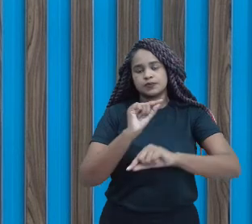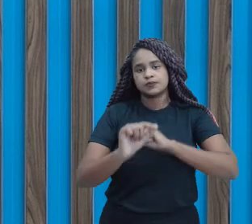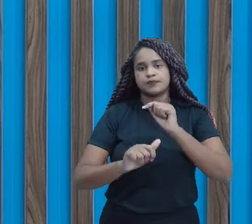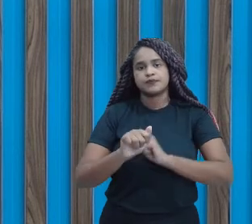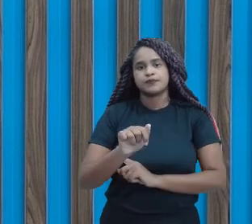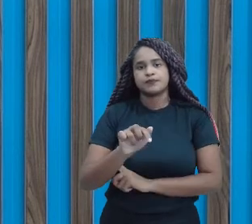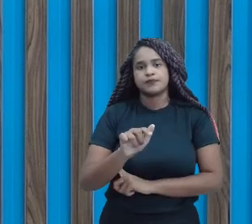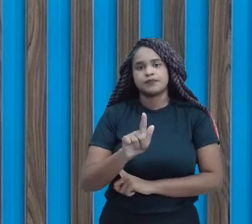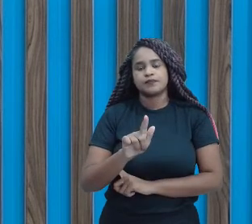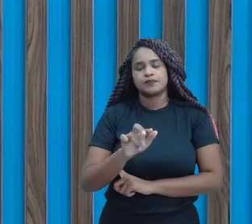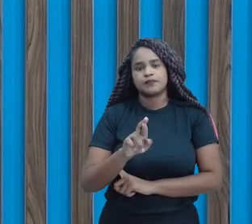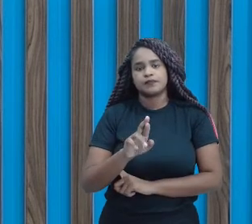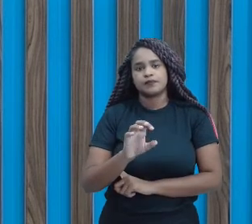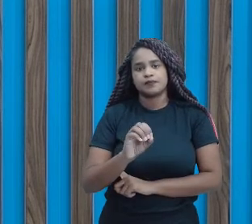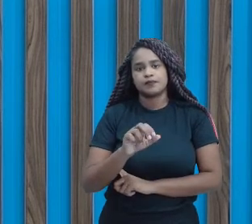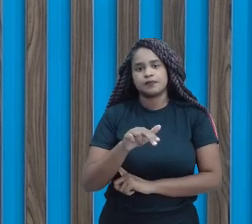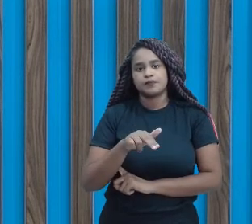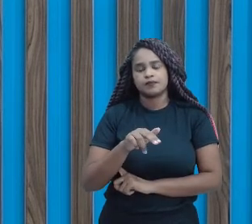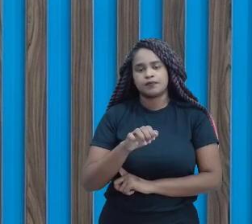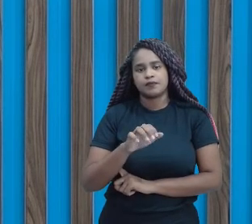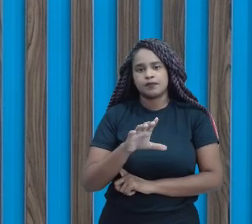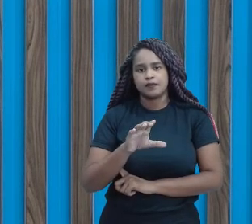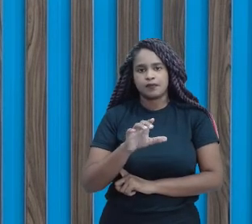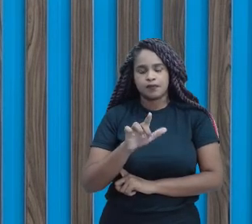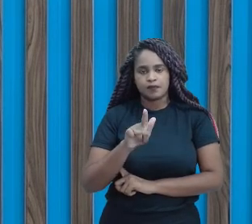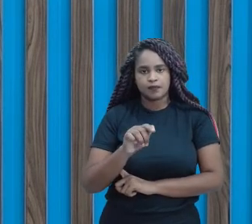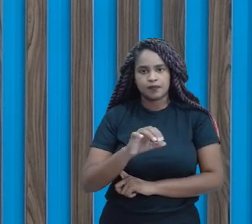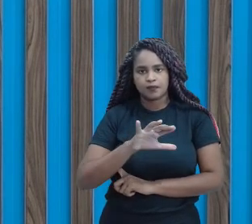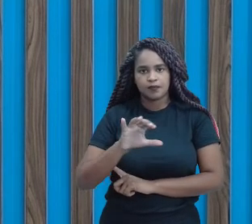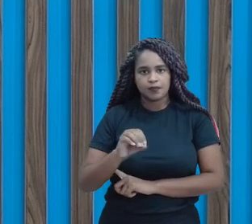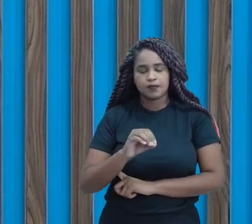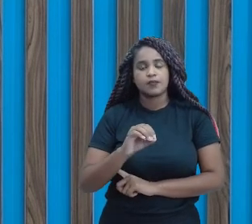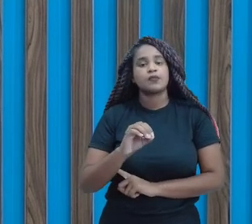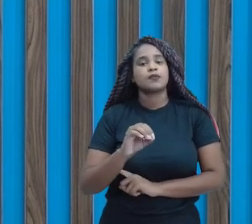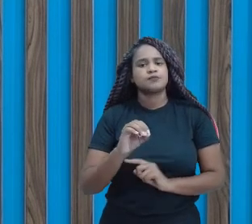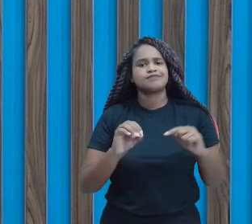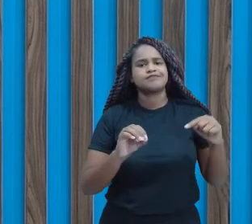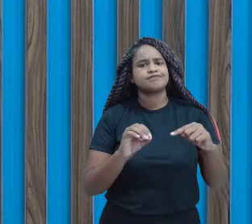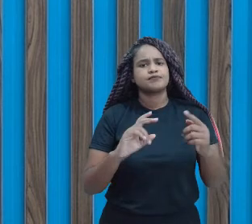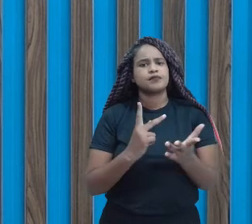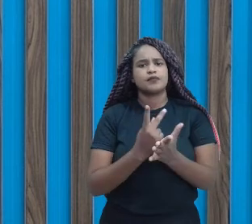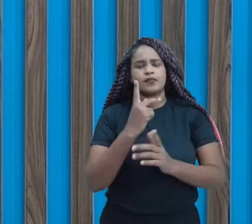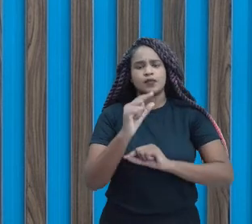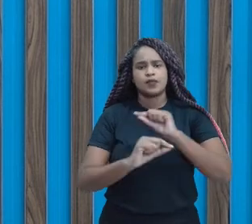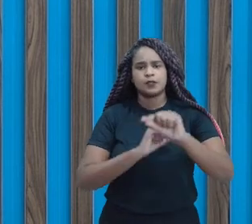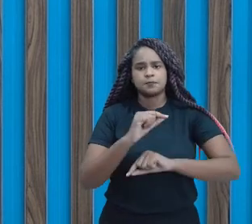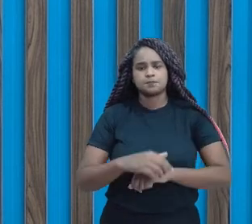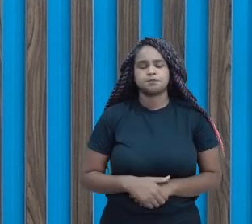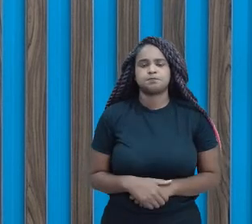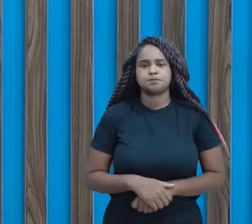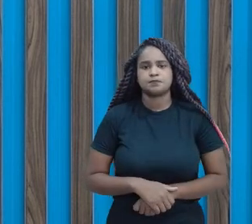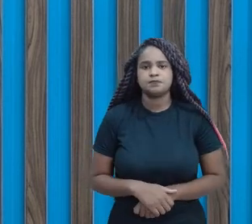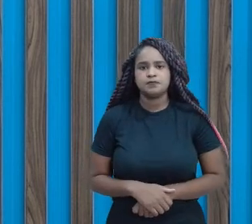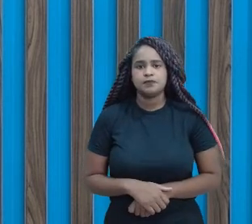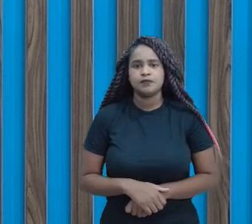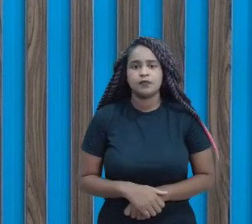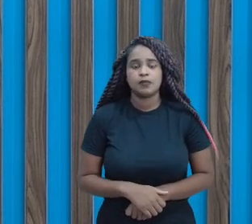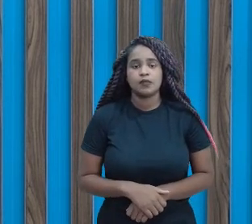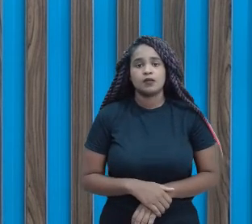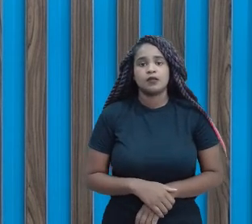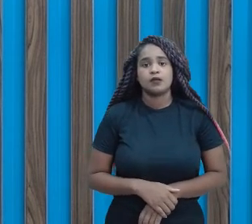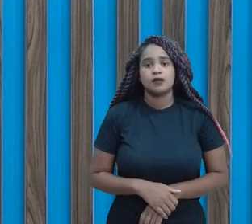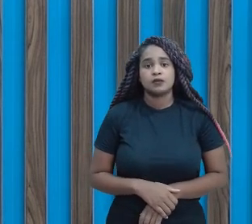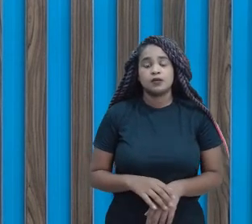hoje tem alargado a sua área e o gado bovino, né, também o ovino